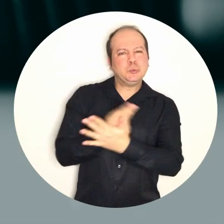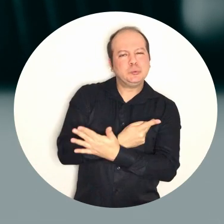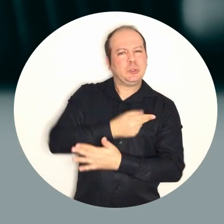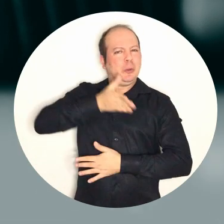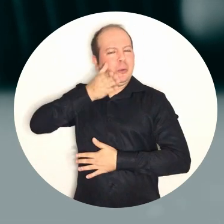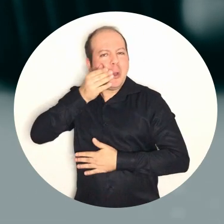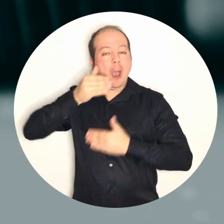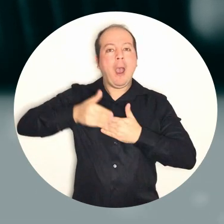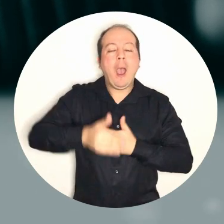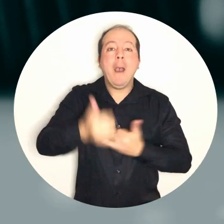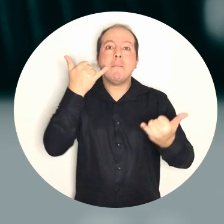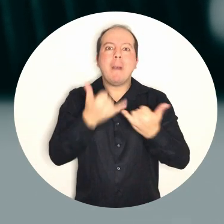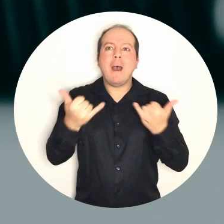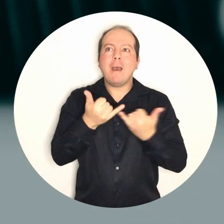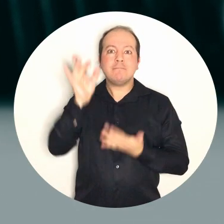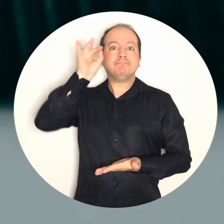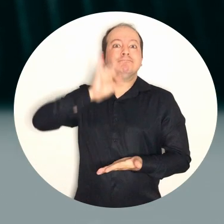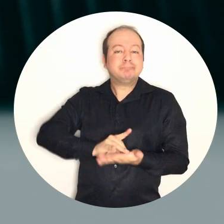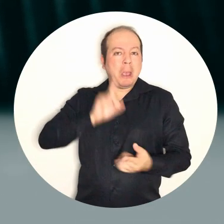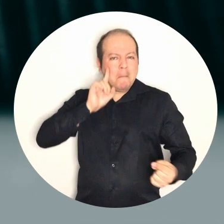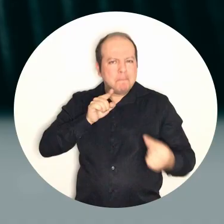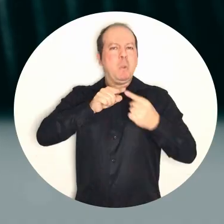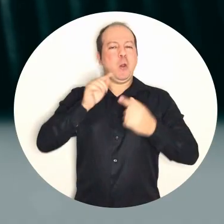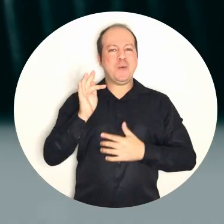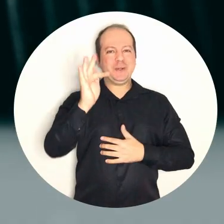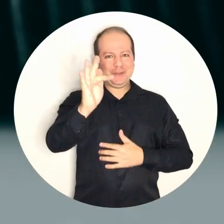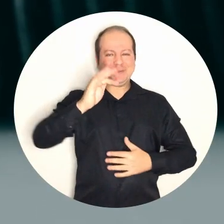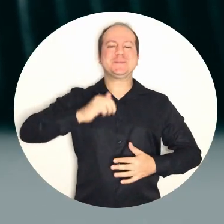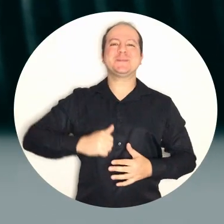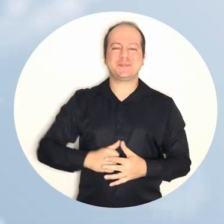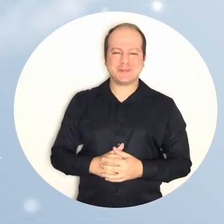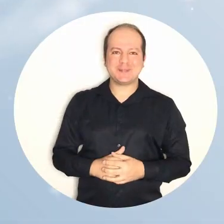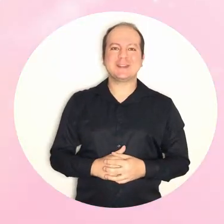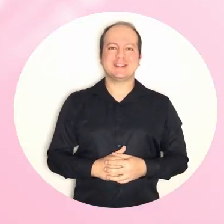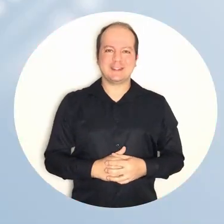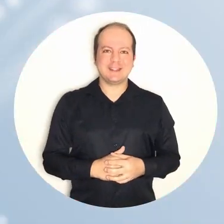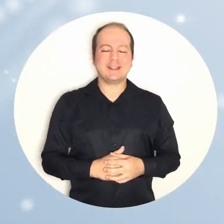fatos auspiciosos. Parece até que ele estava adivinhando o futuro.